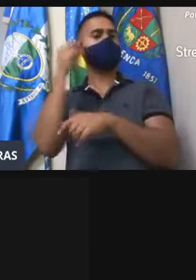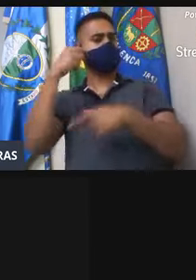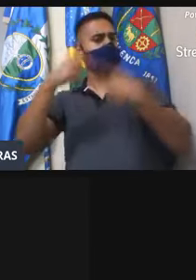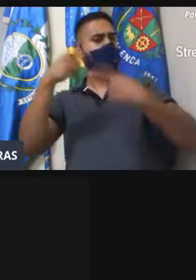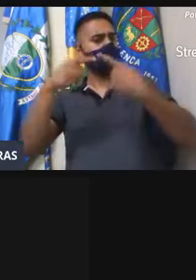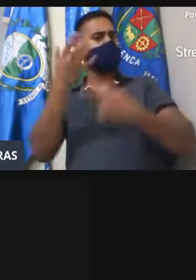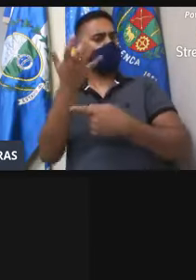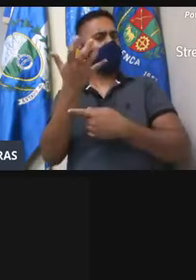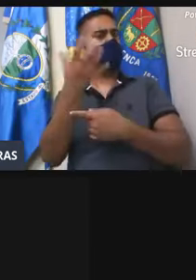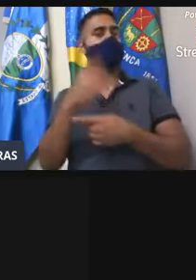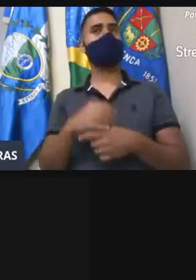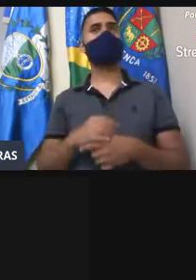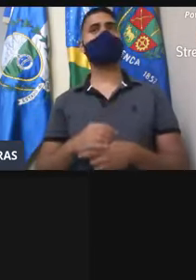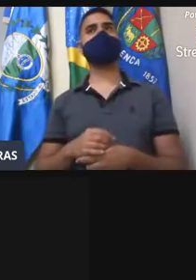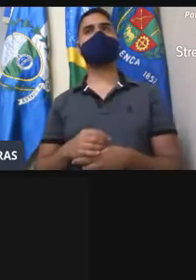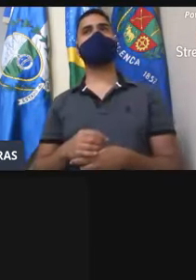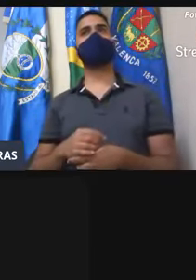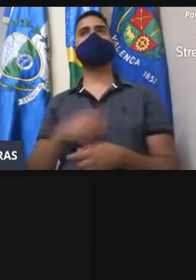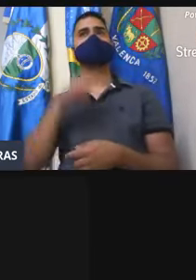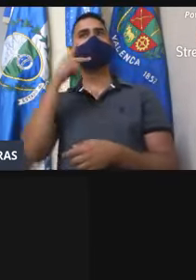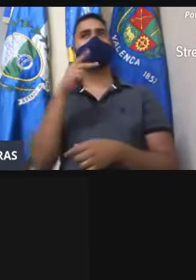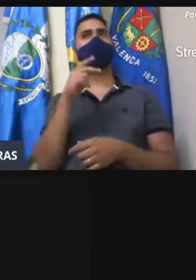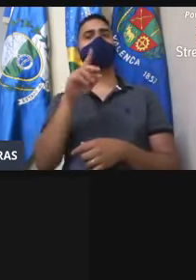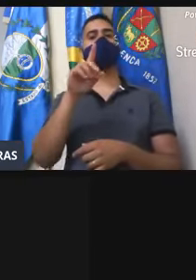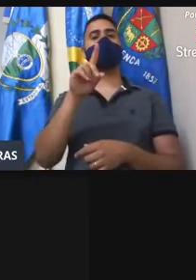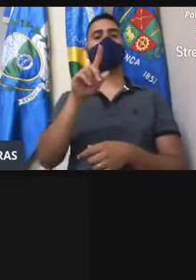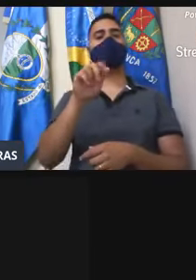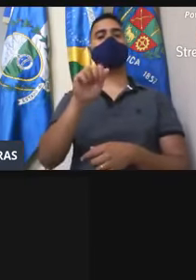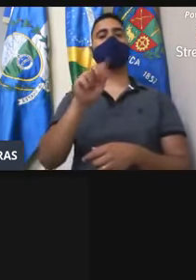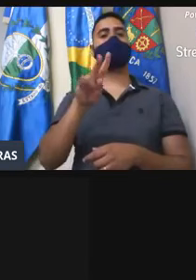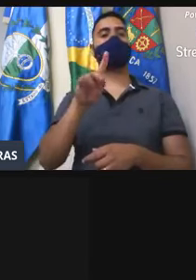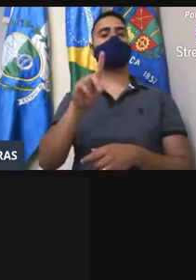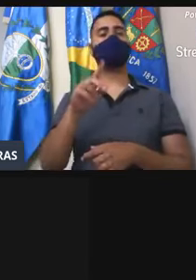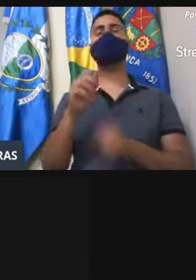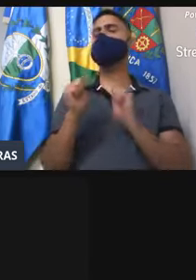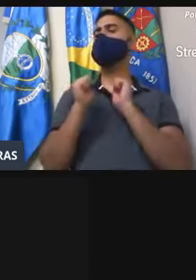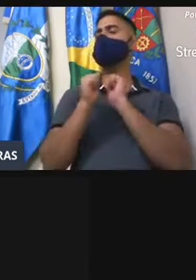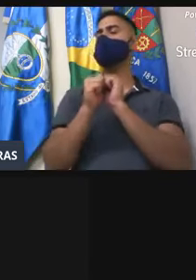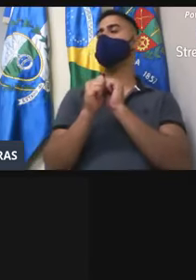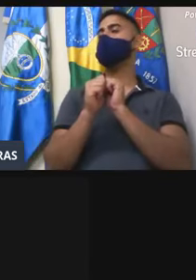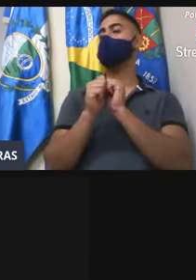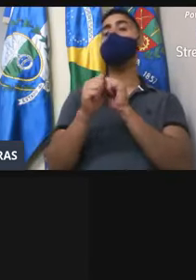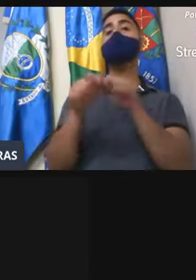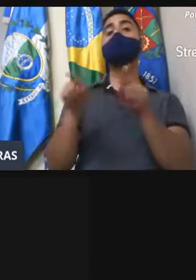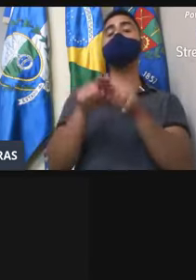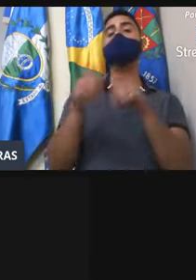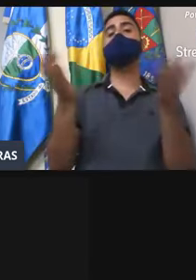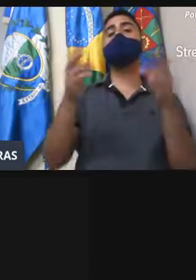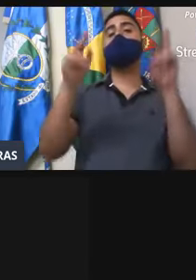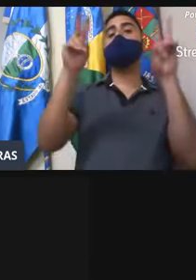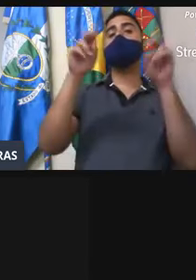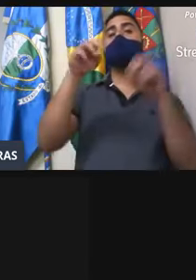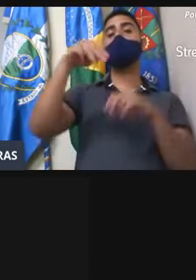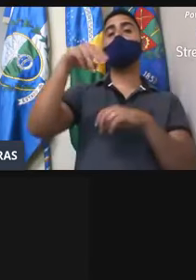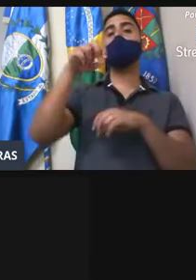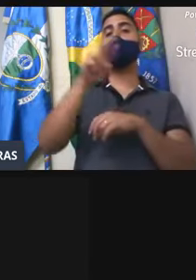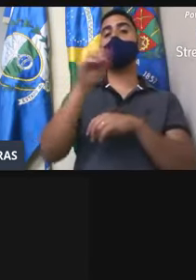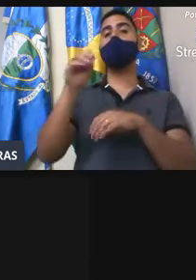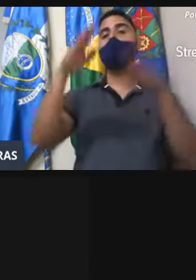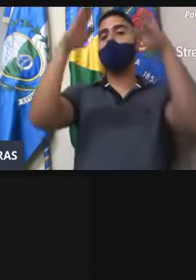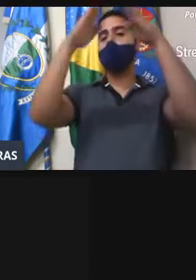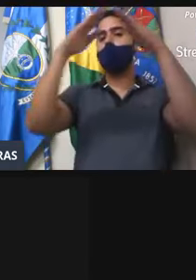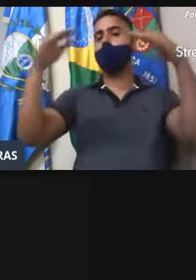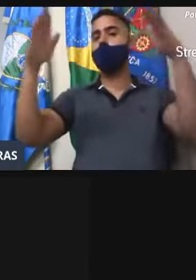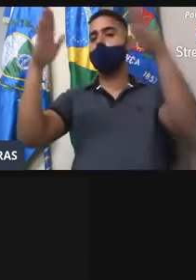Né? Vereador Deite, estamos juntos. Em relação aos morros, né, como eu já foi